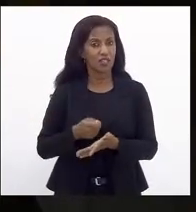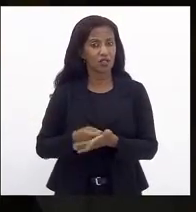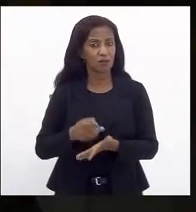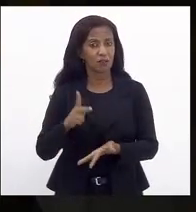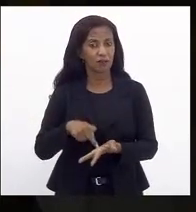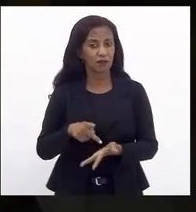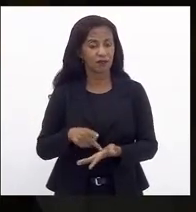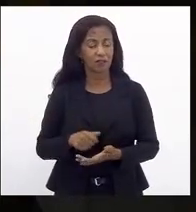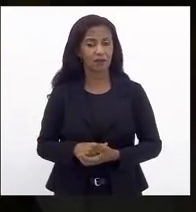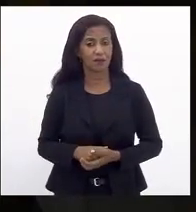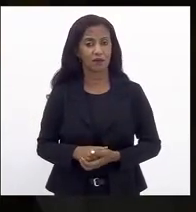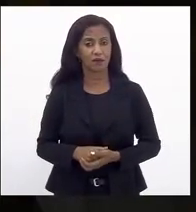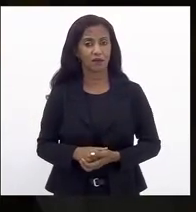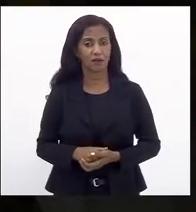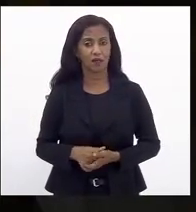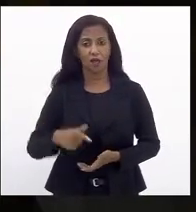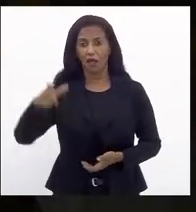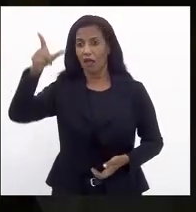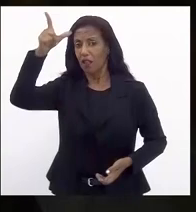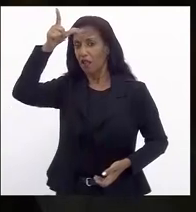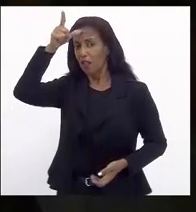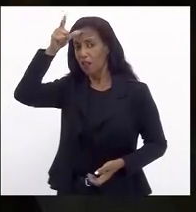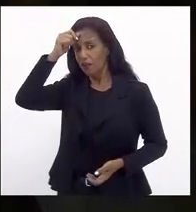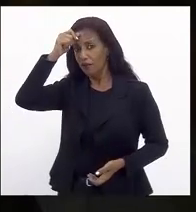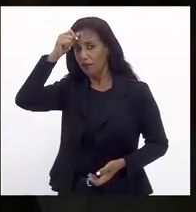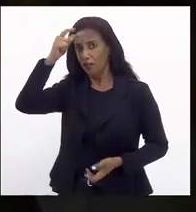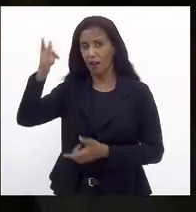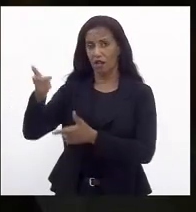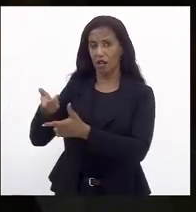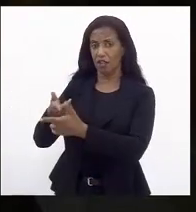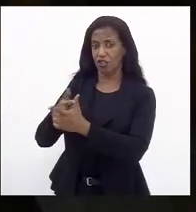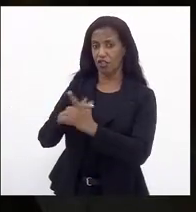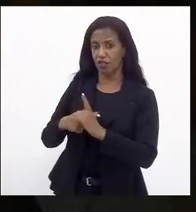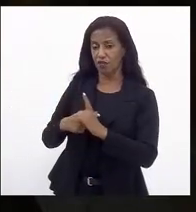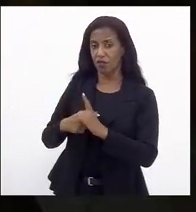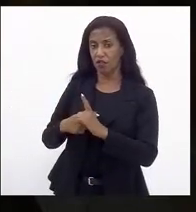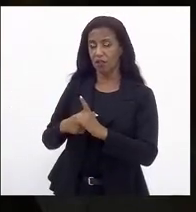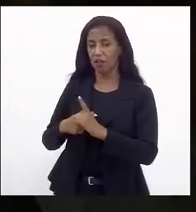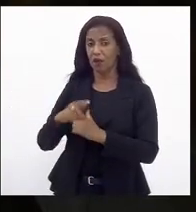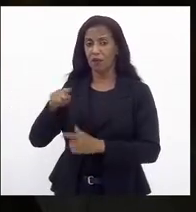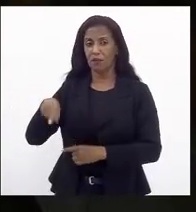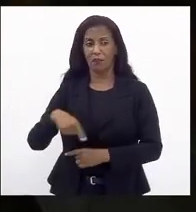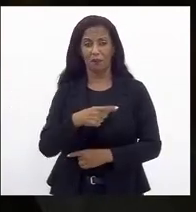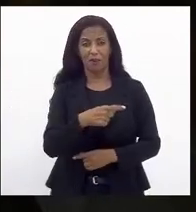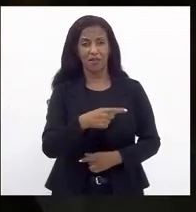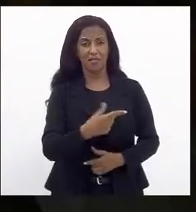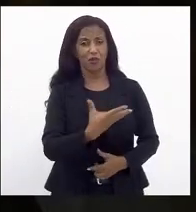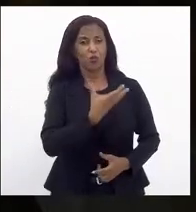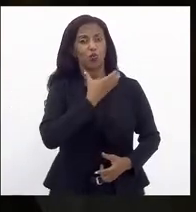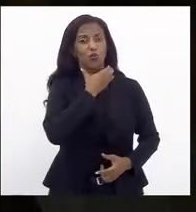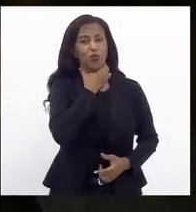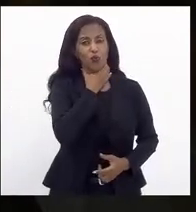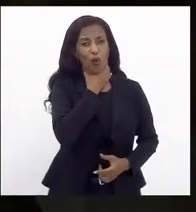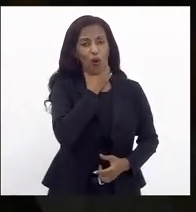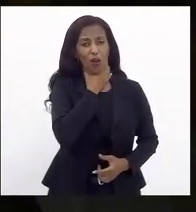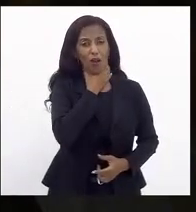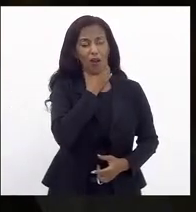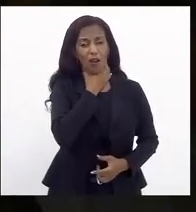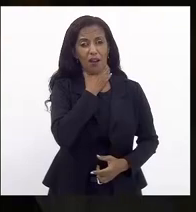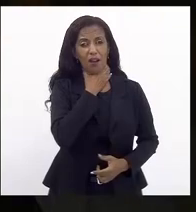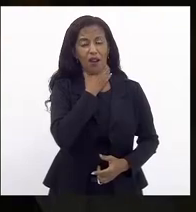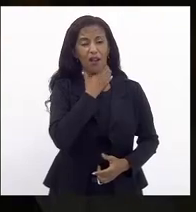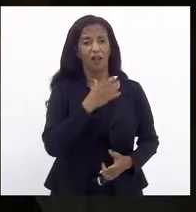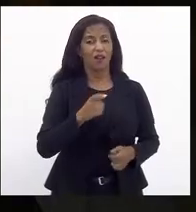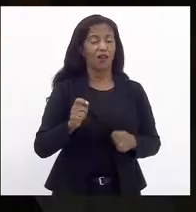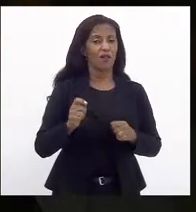verdade ele ali viu o pagamento da dívida Mas ele nos sufoca fazendo com que